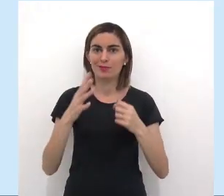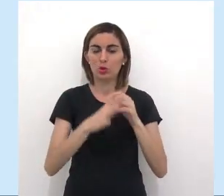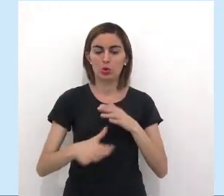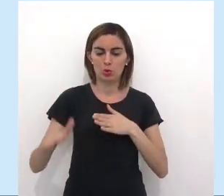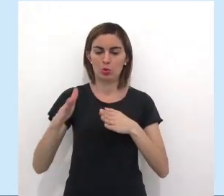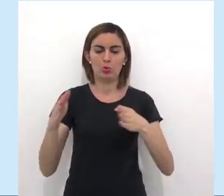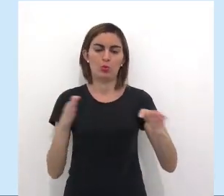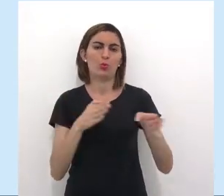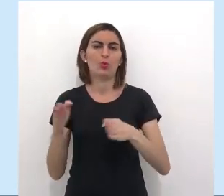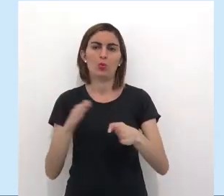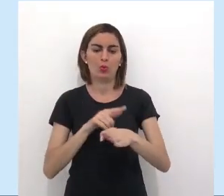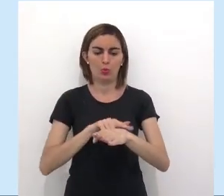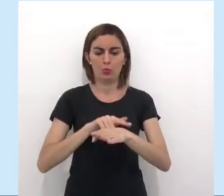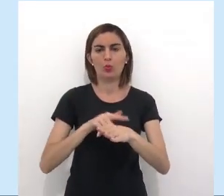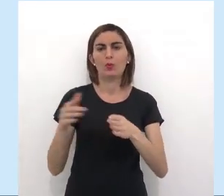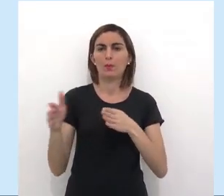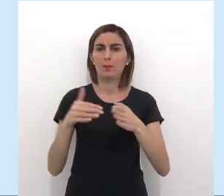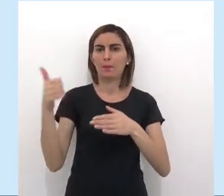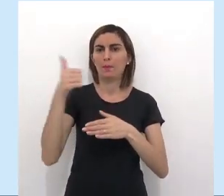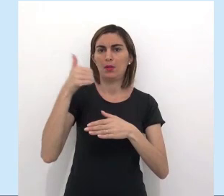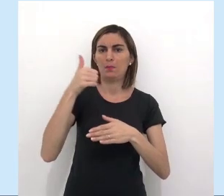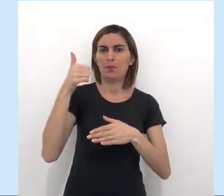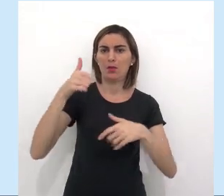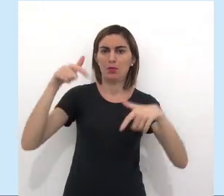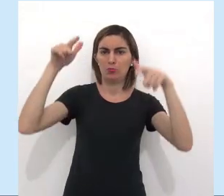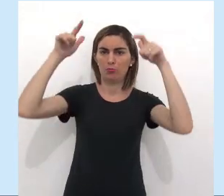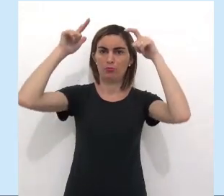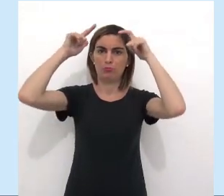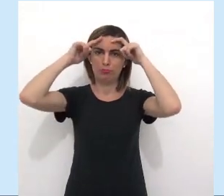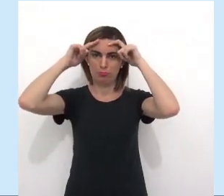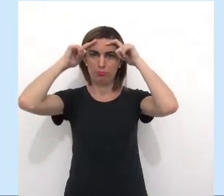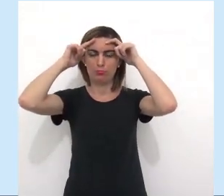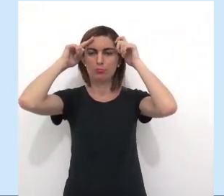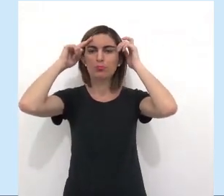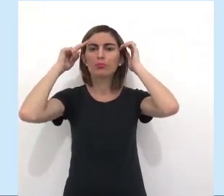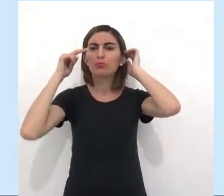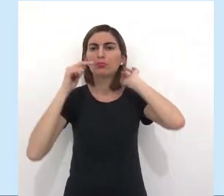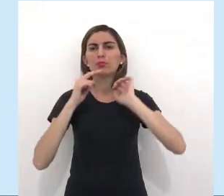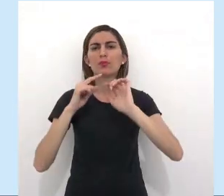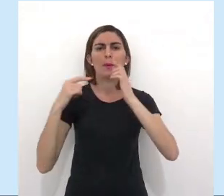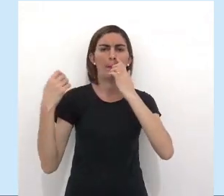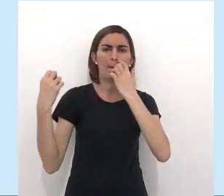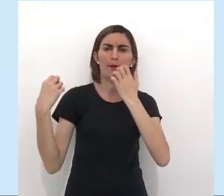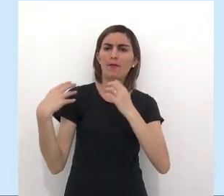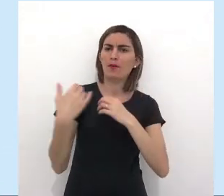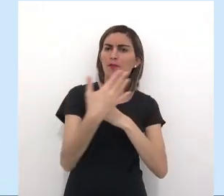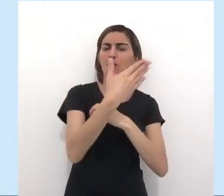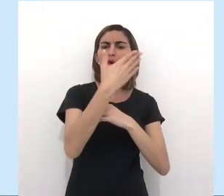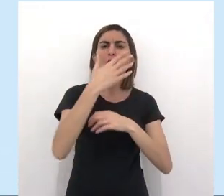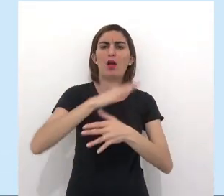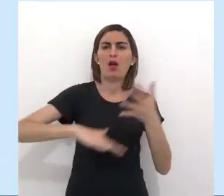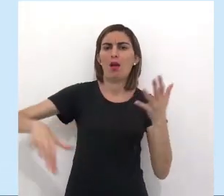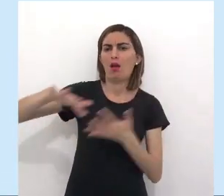do período do primeiro reinado. Nós vamos até